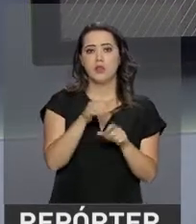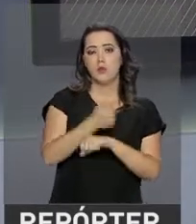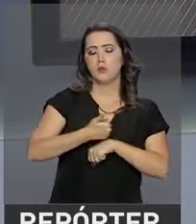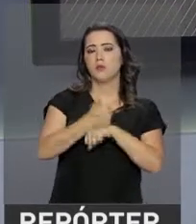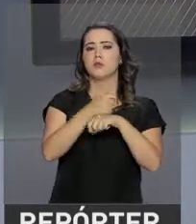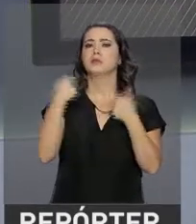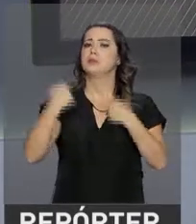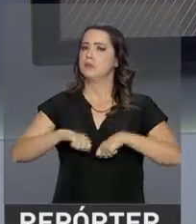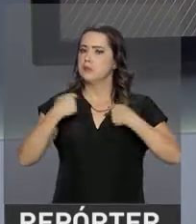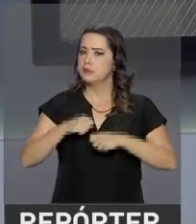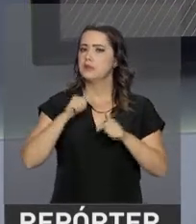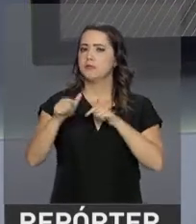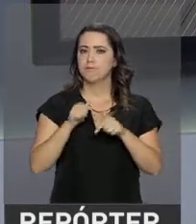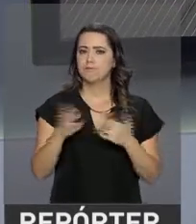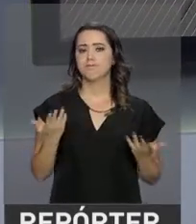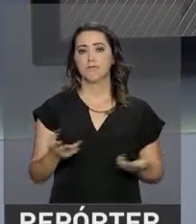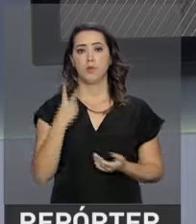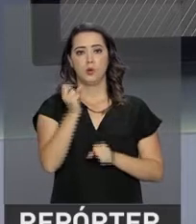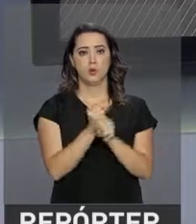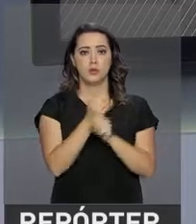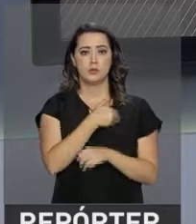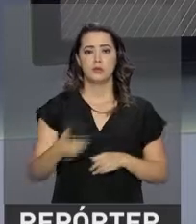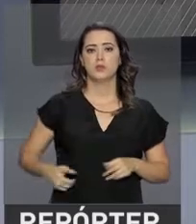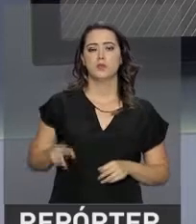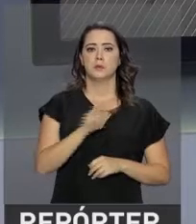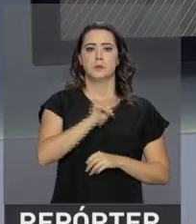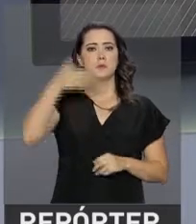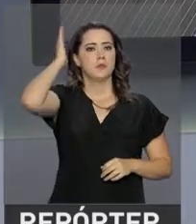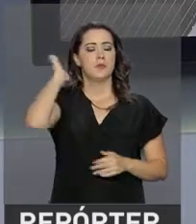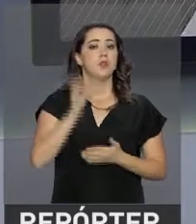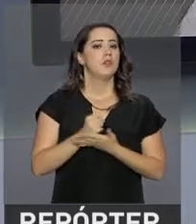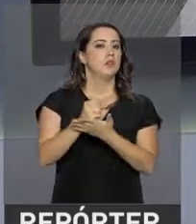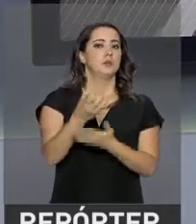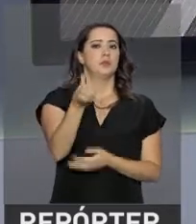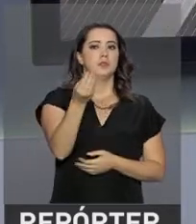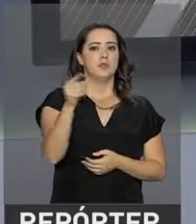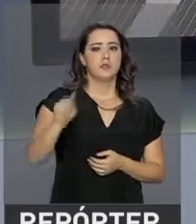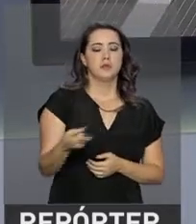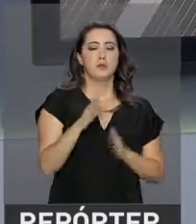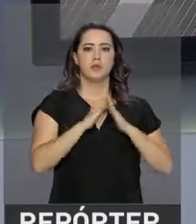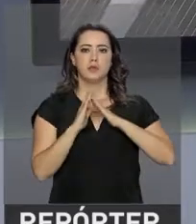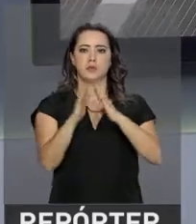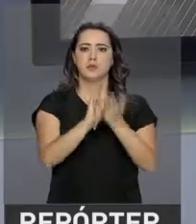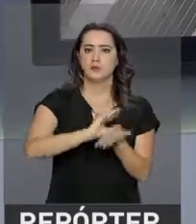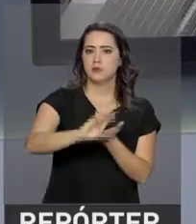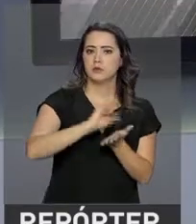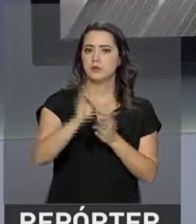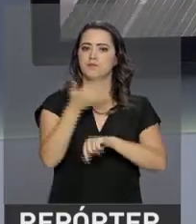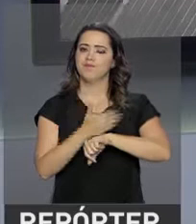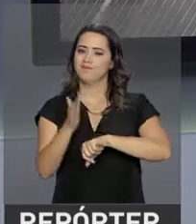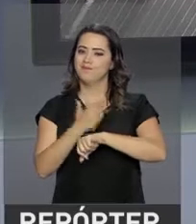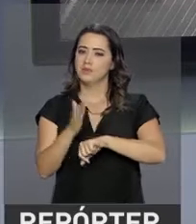garantir o sustento de toda a família. Em 2 anos de governo, o presidente Michel Temer já entregou mais de 60 mil casas, investiu